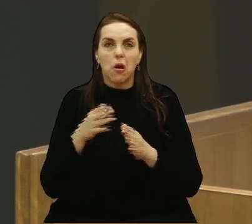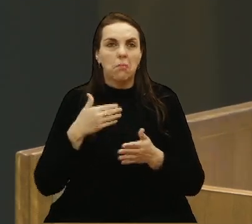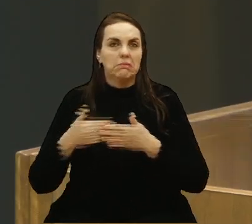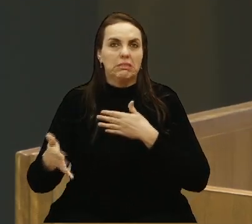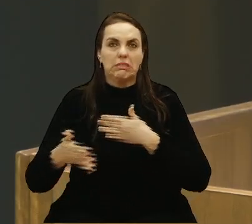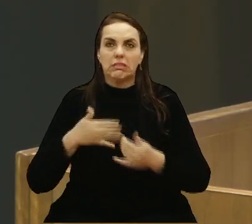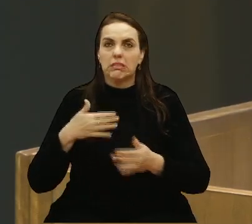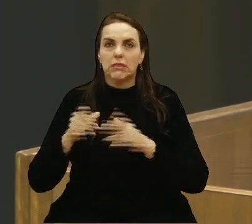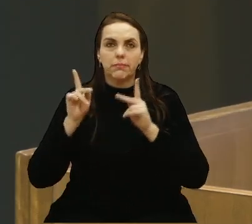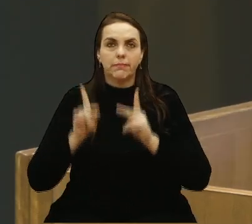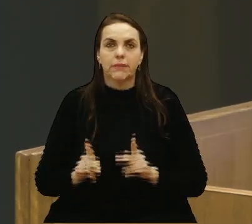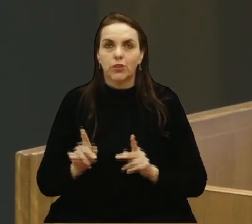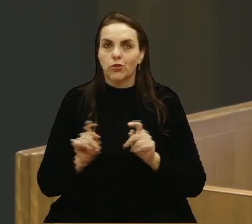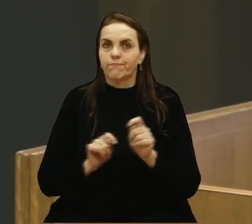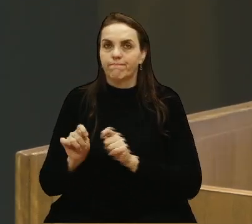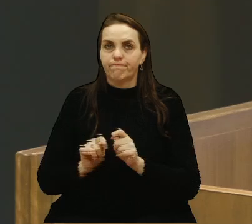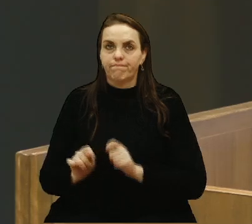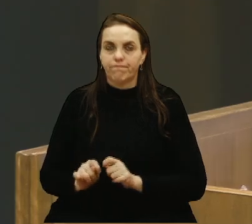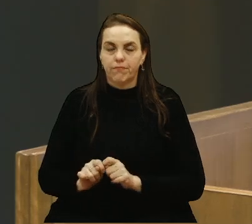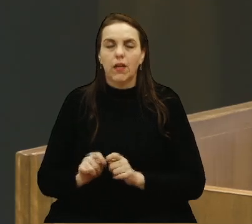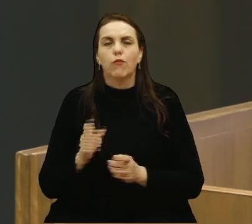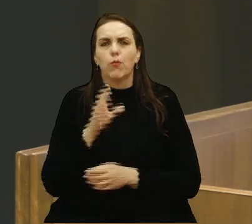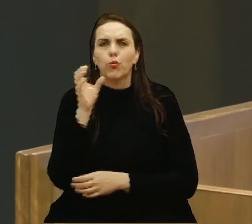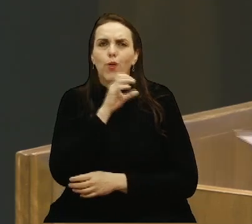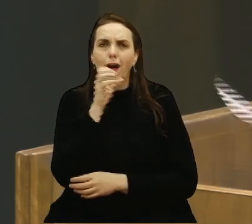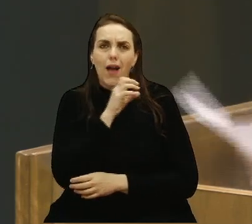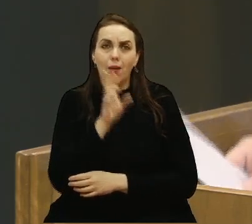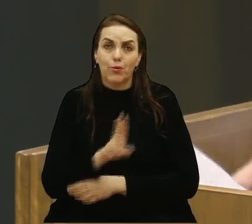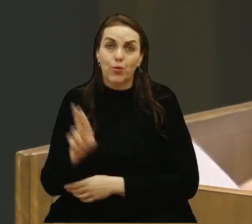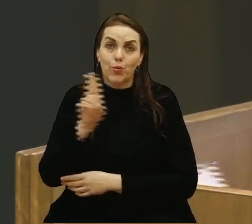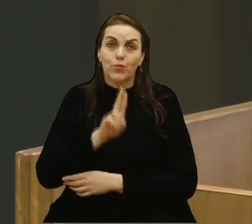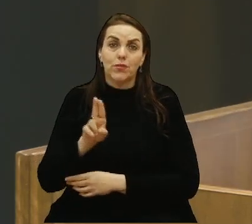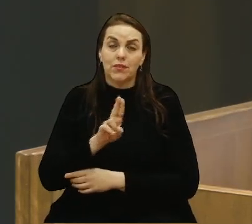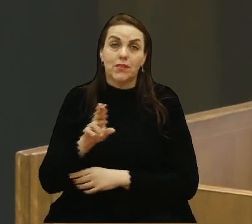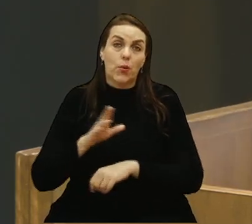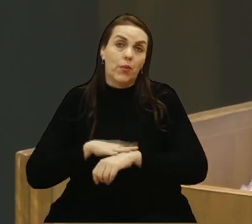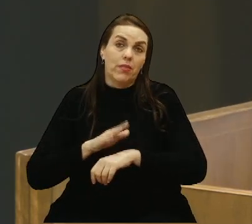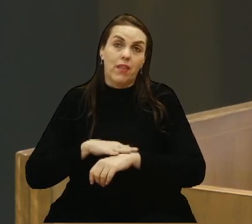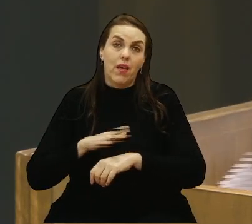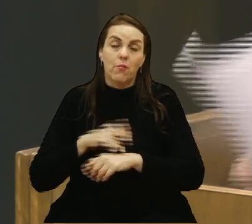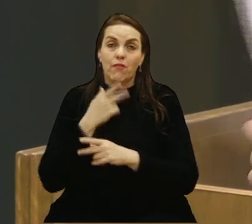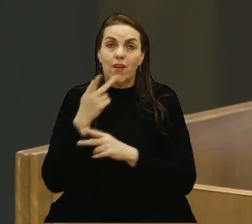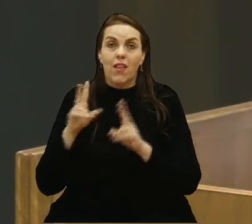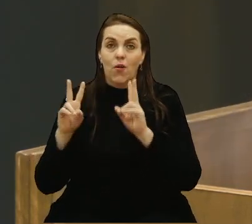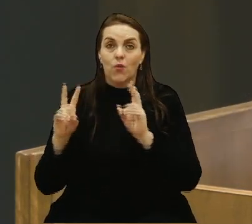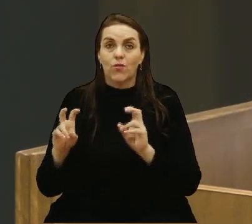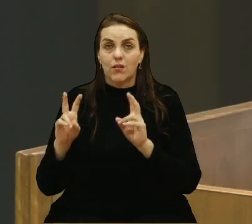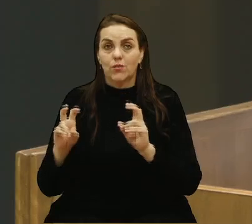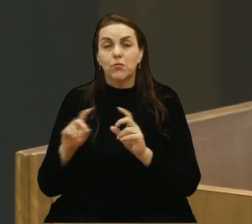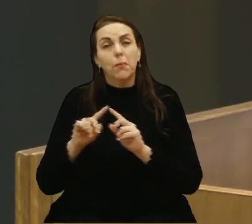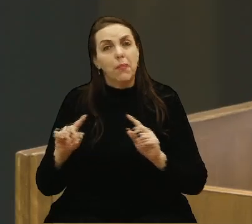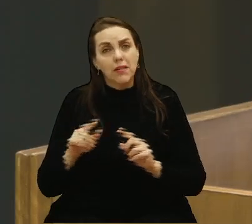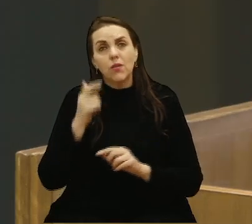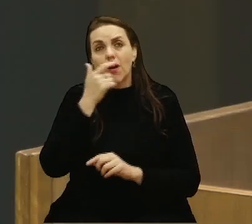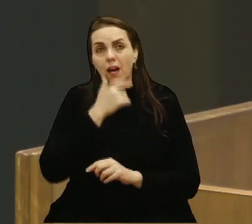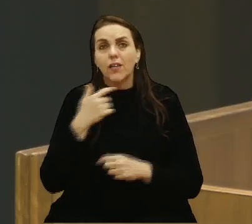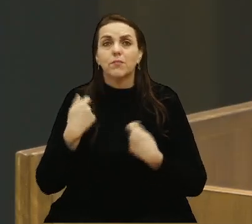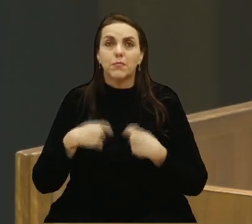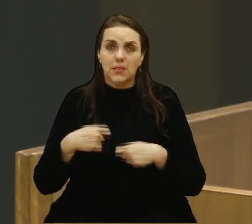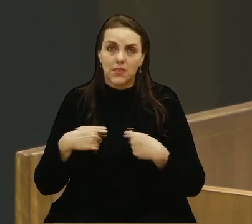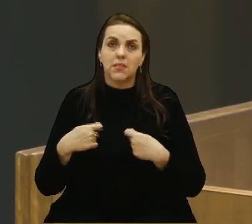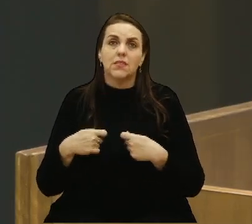ninguém. Foi muito corrido, eu acabei utilizando o tempo para falar de outro assunto, mas eu acho que nós precisamos